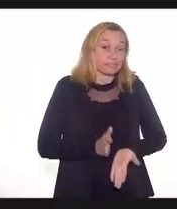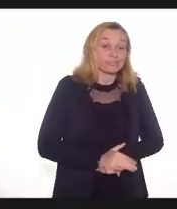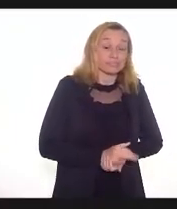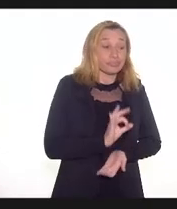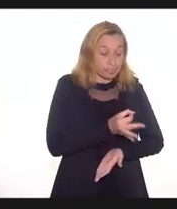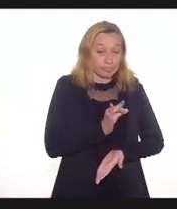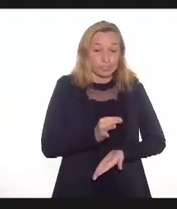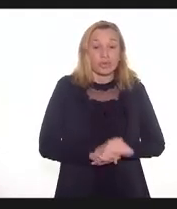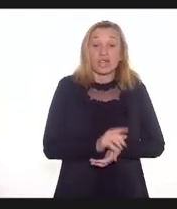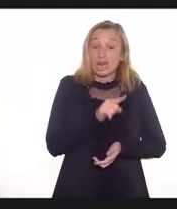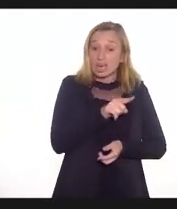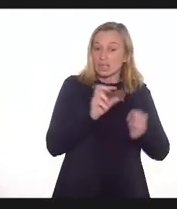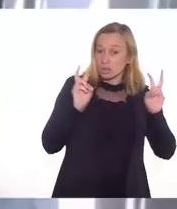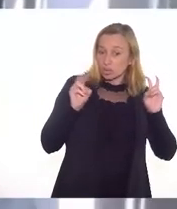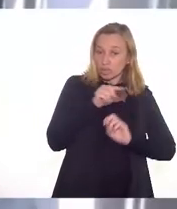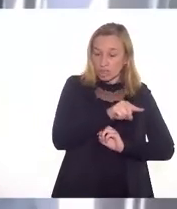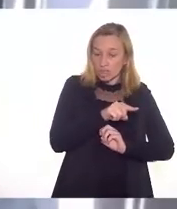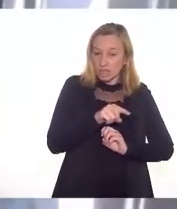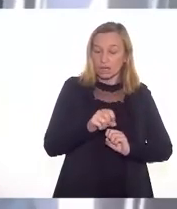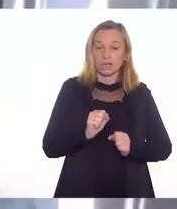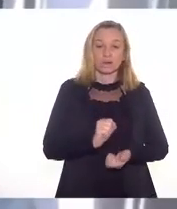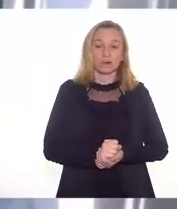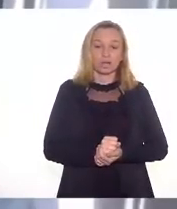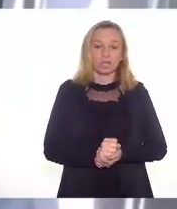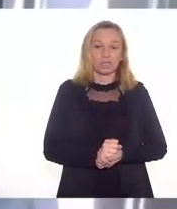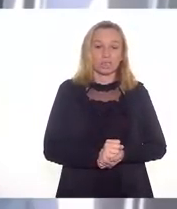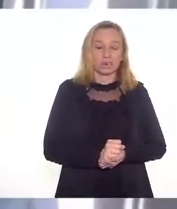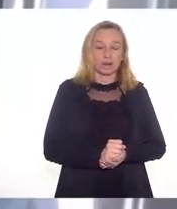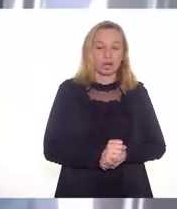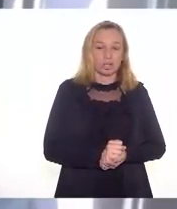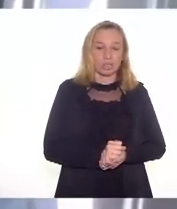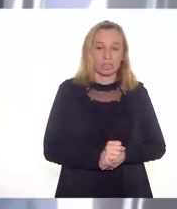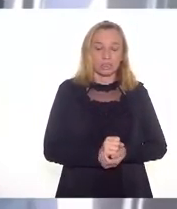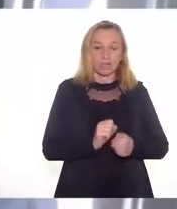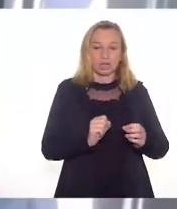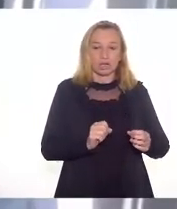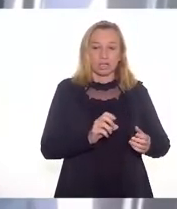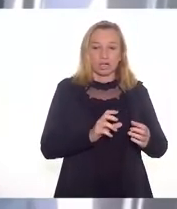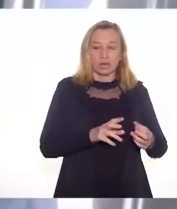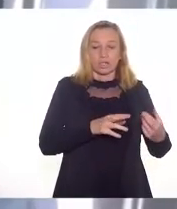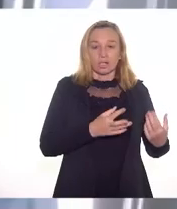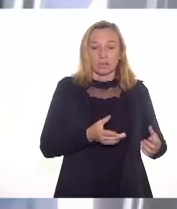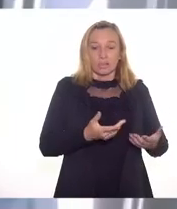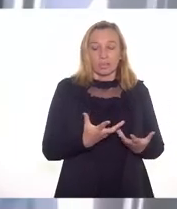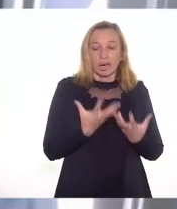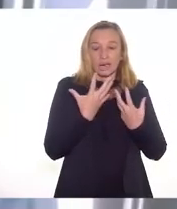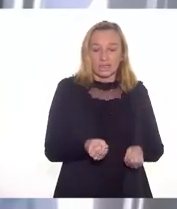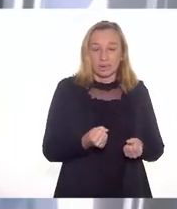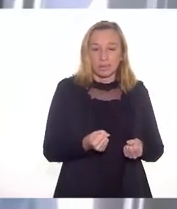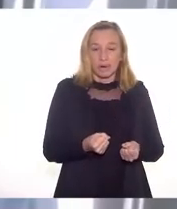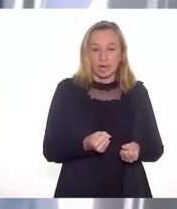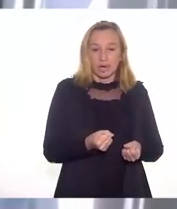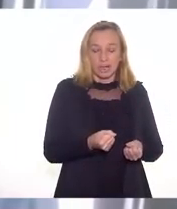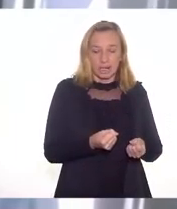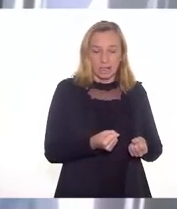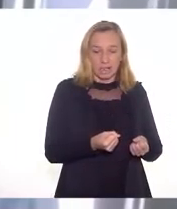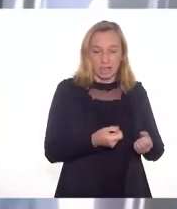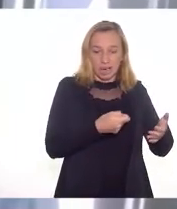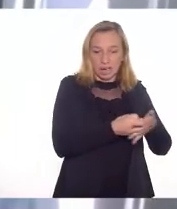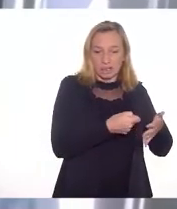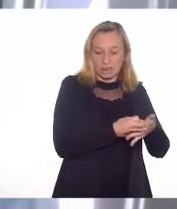Isso, exato. Nesse caso, talvez a autoridade constituída mais competente para receber as denúncias fosse o Conselho Estadual